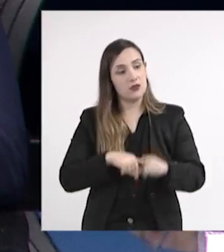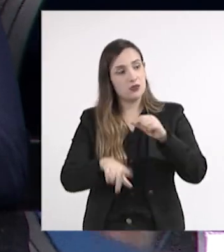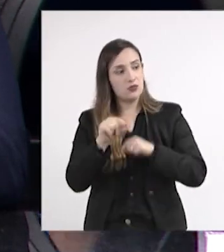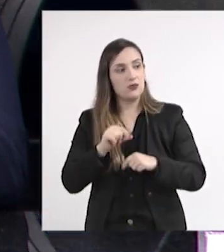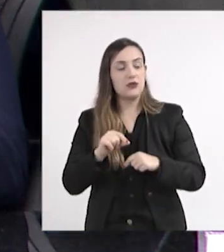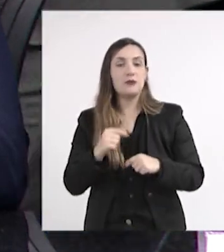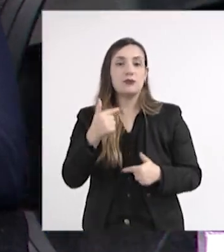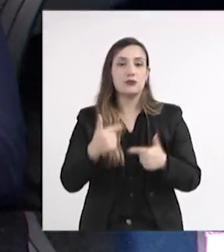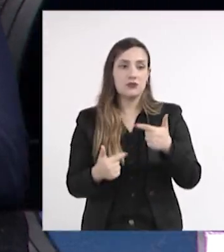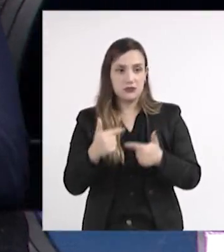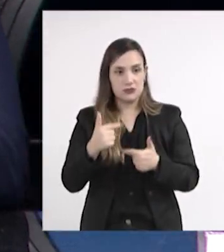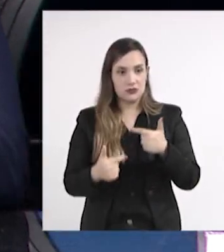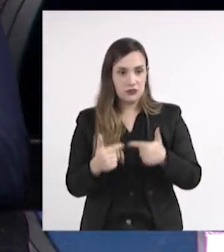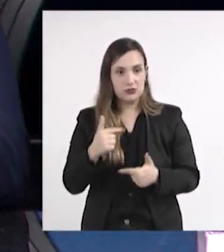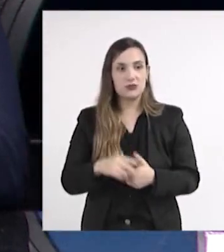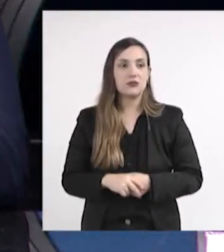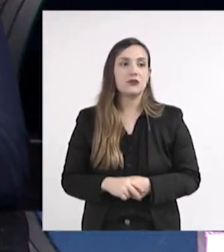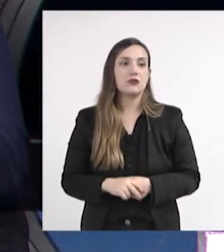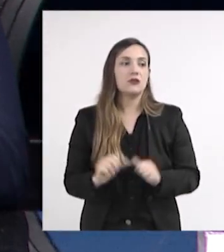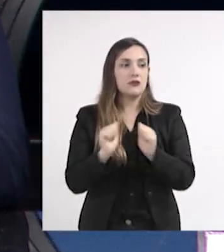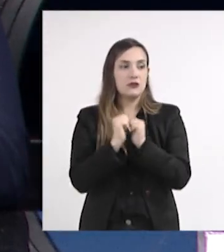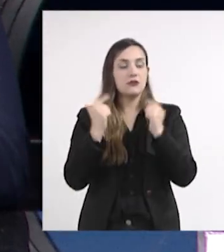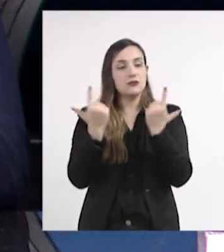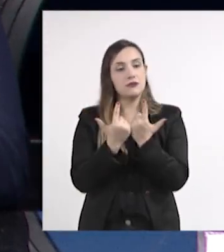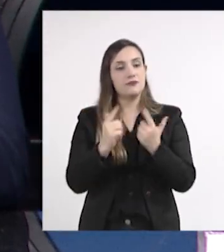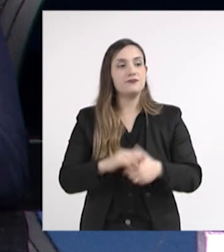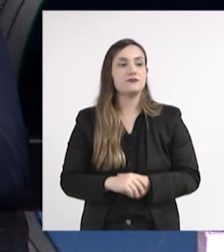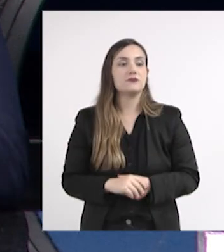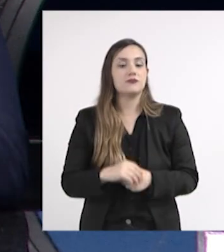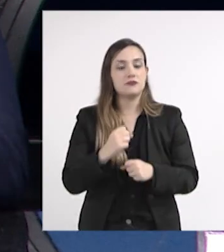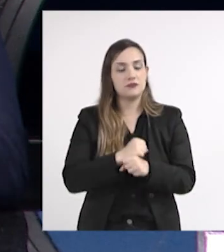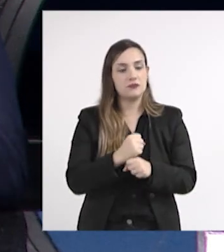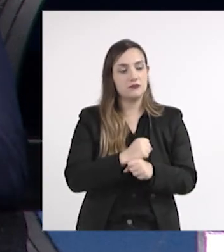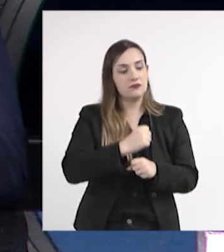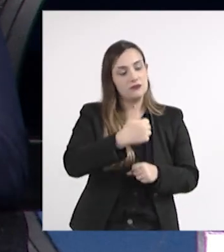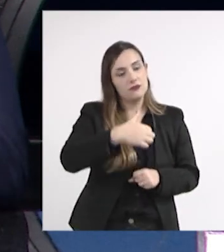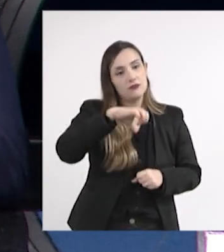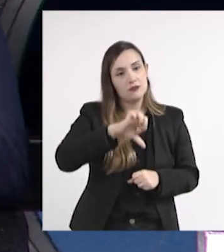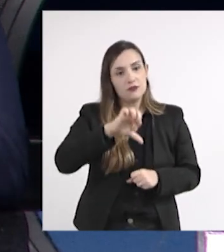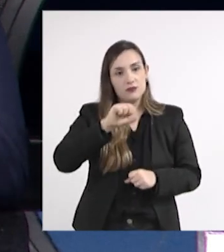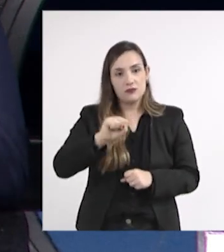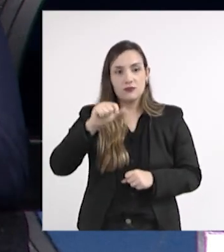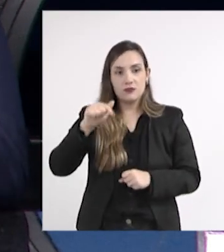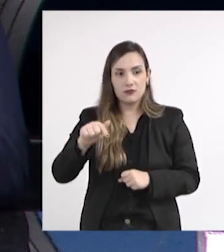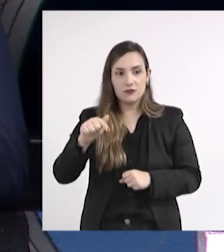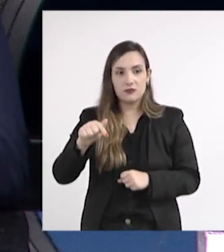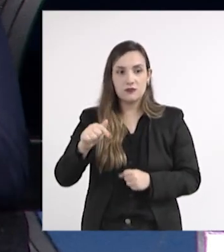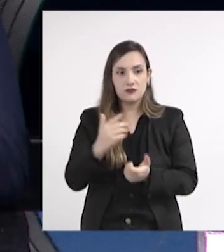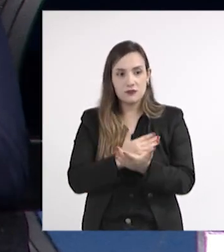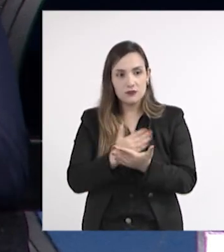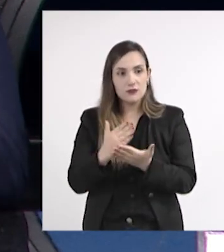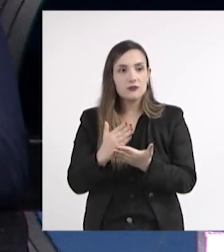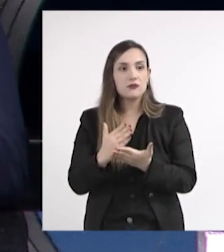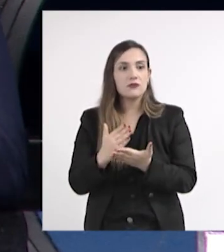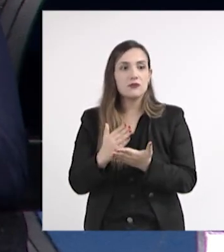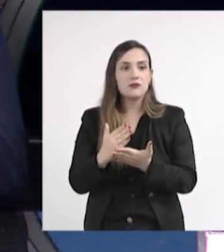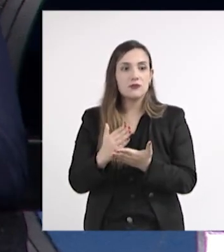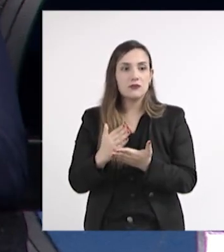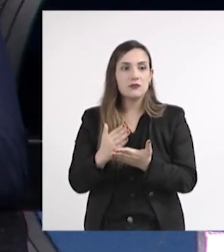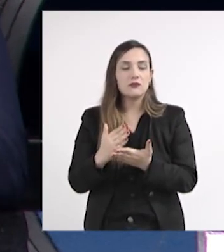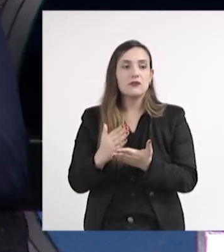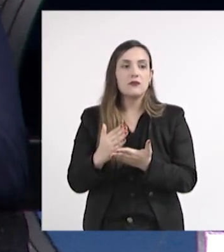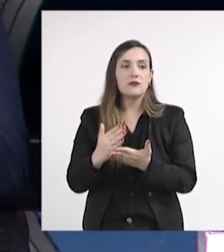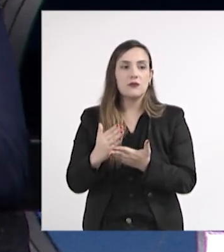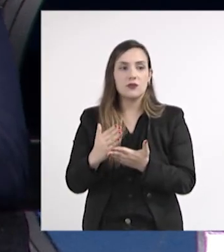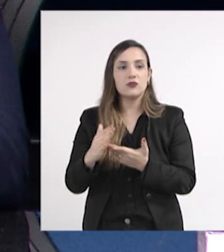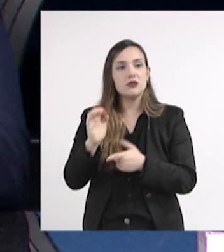que foi decidida pela Assembleia Constituinte de 1987, quando o Brasil assumiu as feições de um Estado regulador.